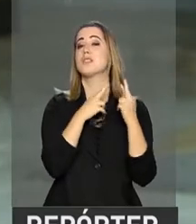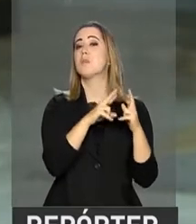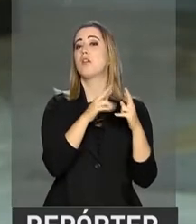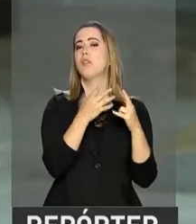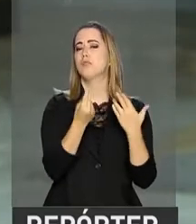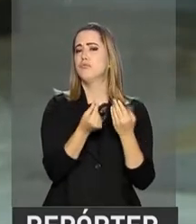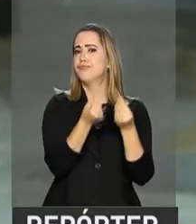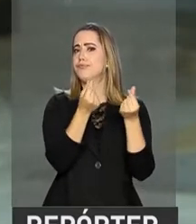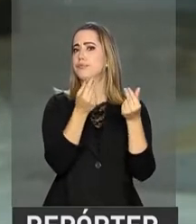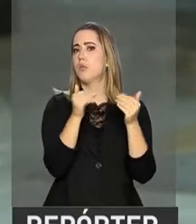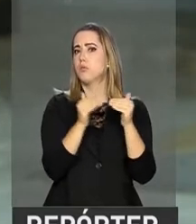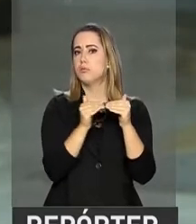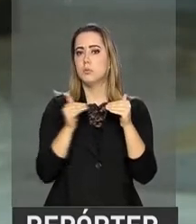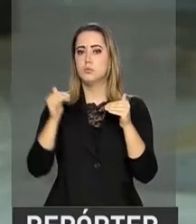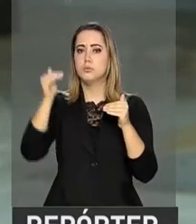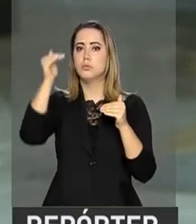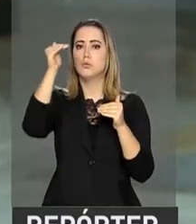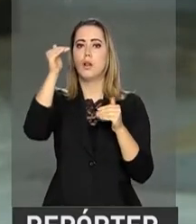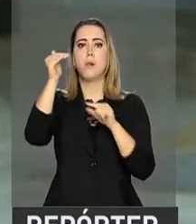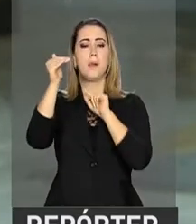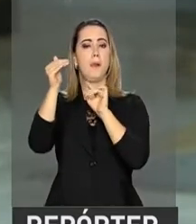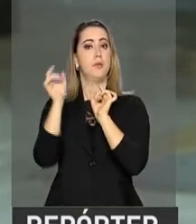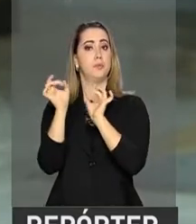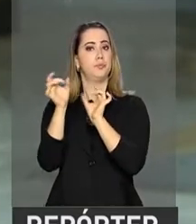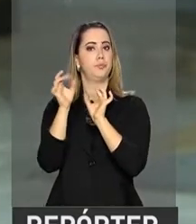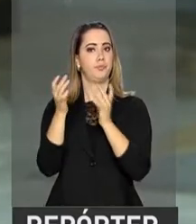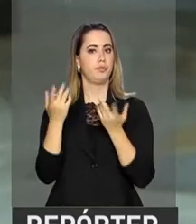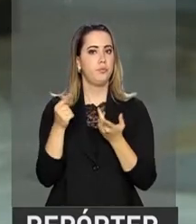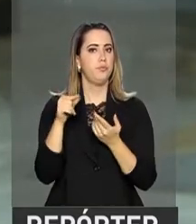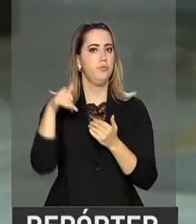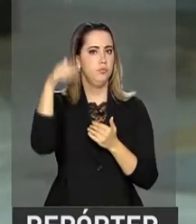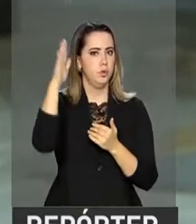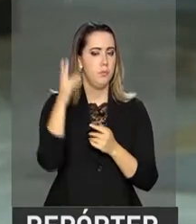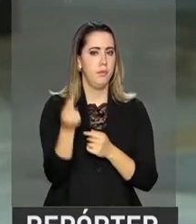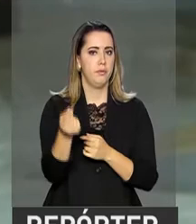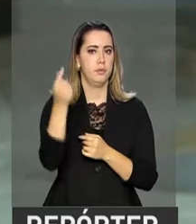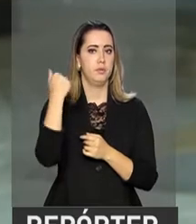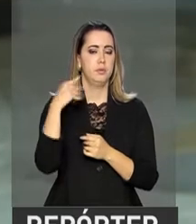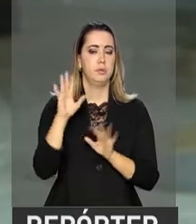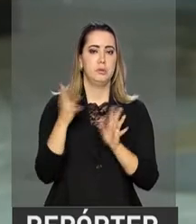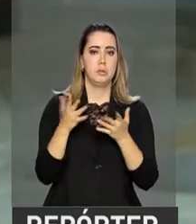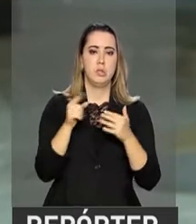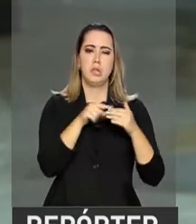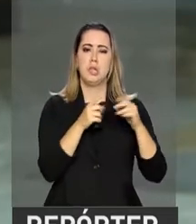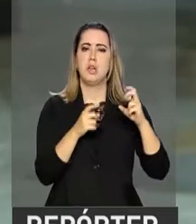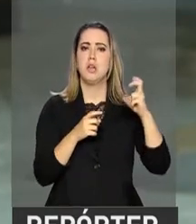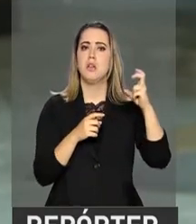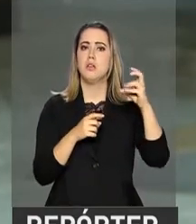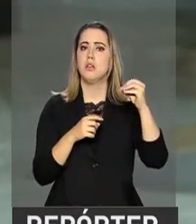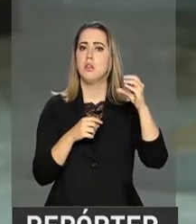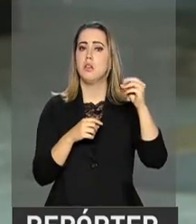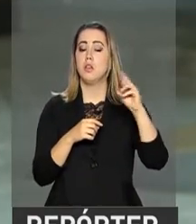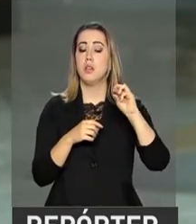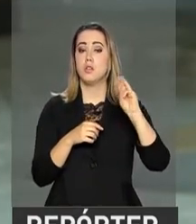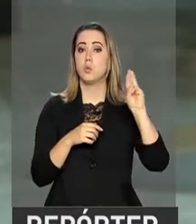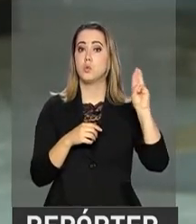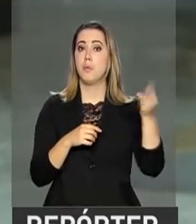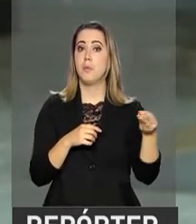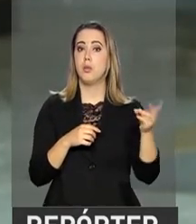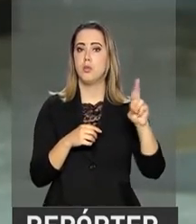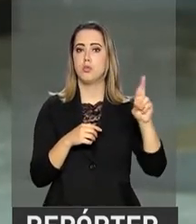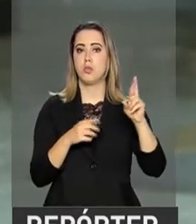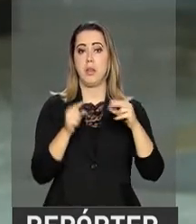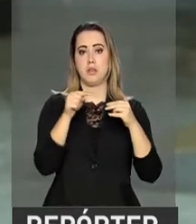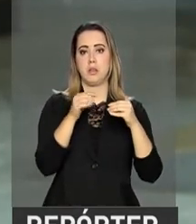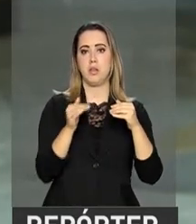previsto pela Agência Nacional do Petróleo, que previa cerca de 500 milhões de reais, e esse ágio foi de mais